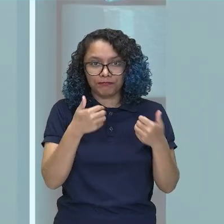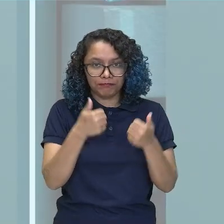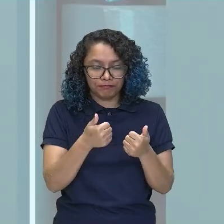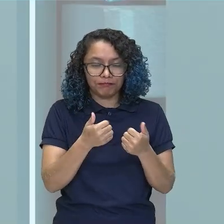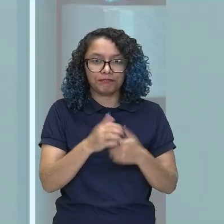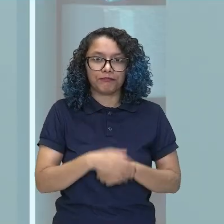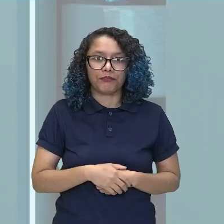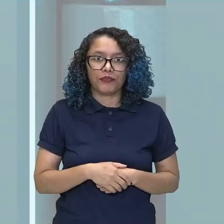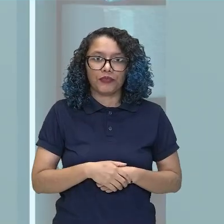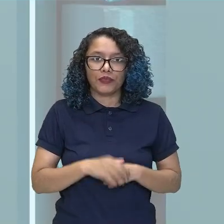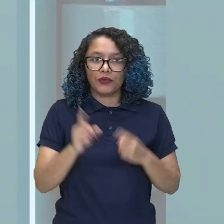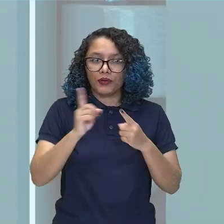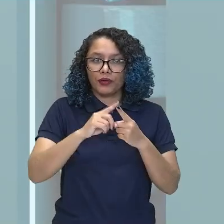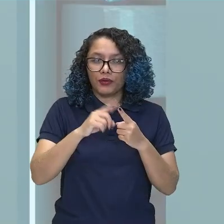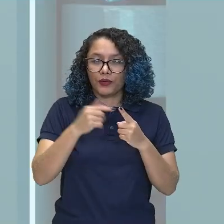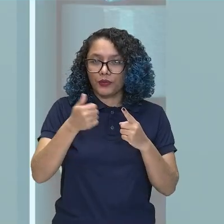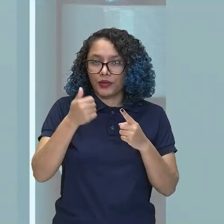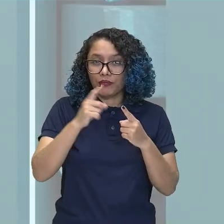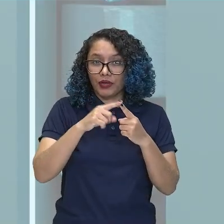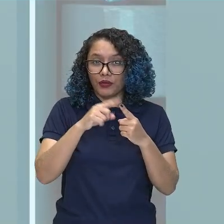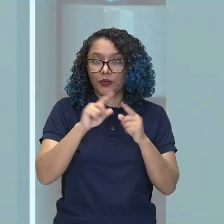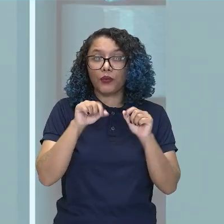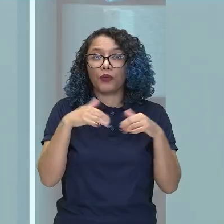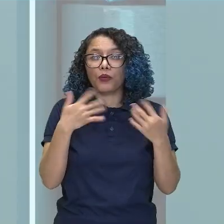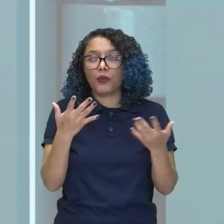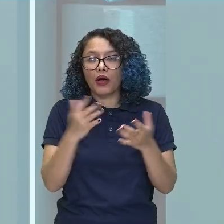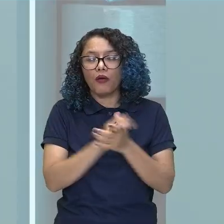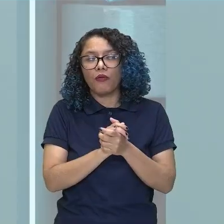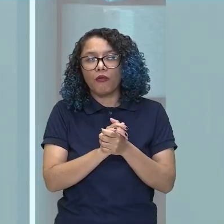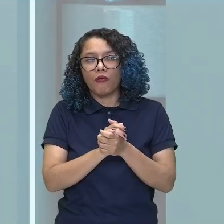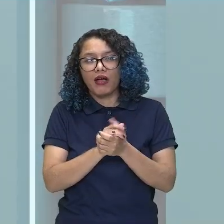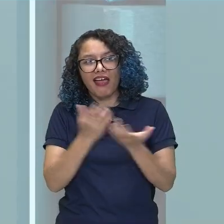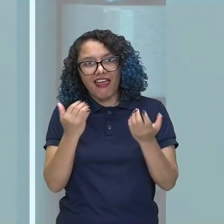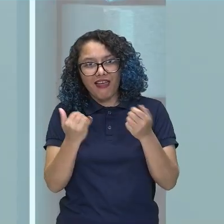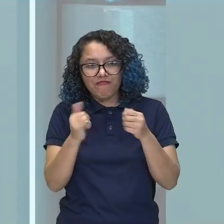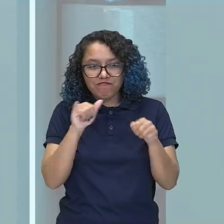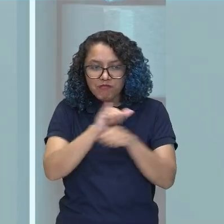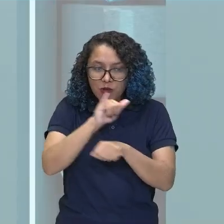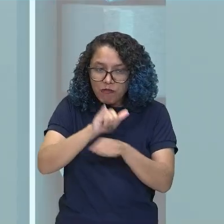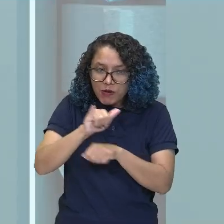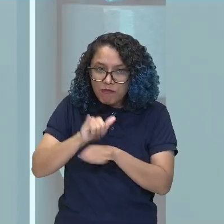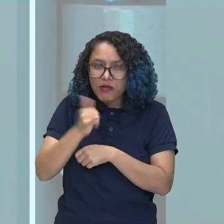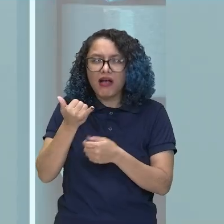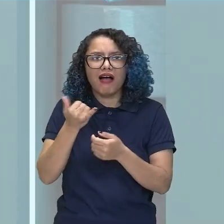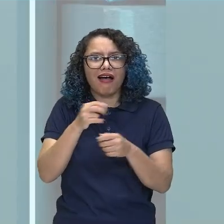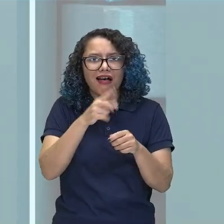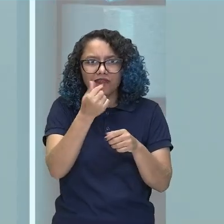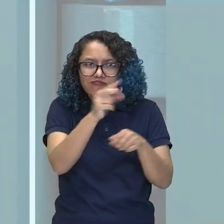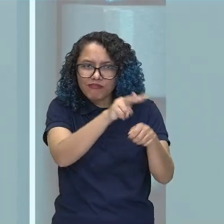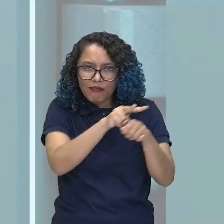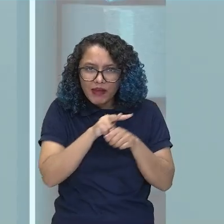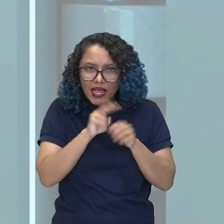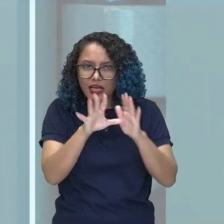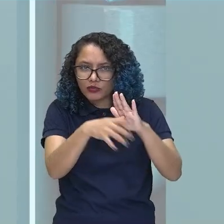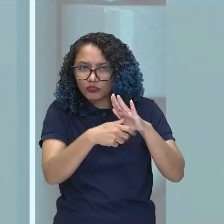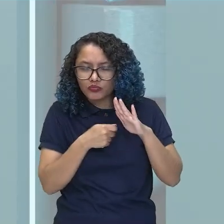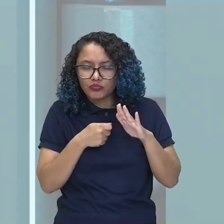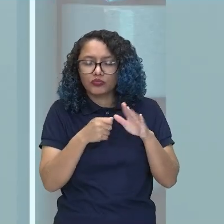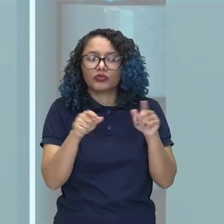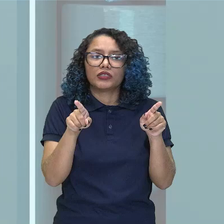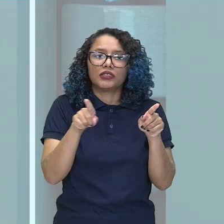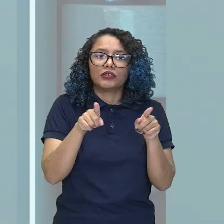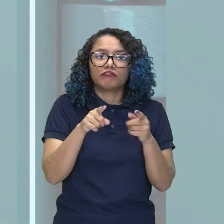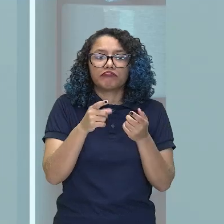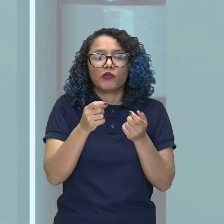exemplos. As fraudes, aberturas de contas bancárias e empréstimos, certo? Que são feitas